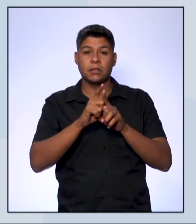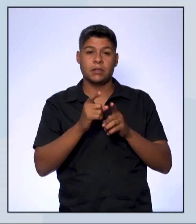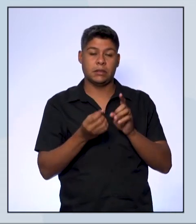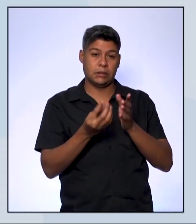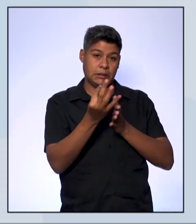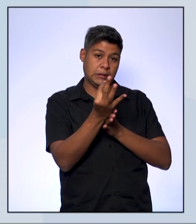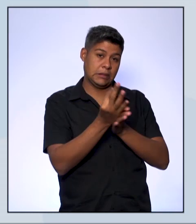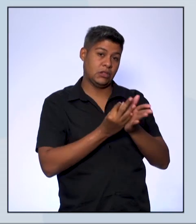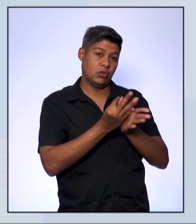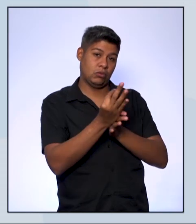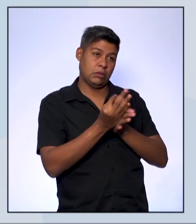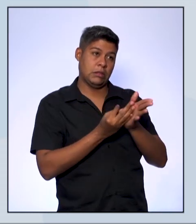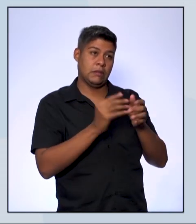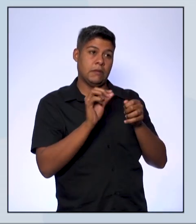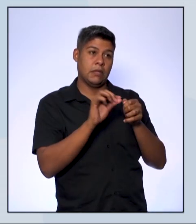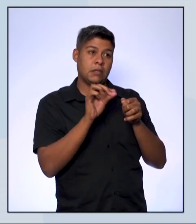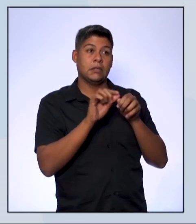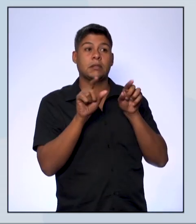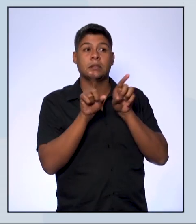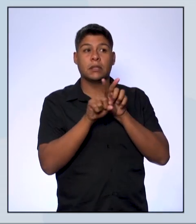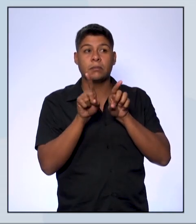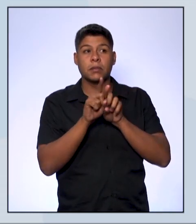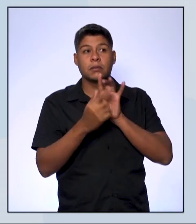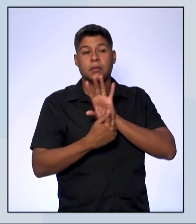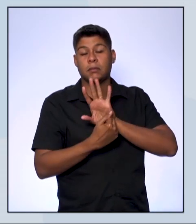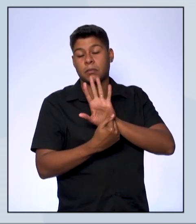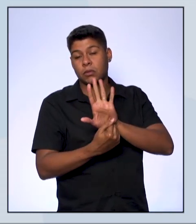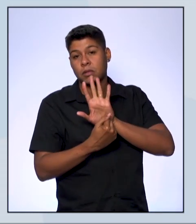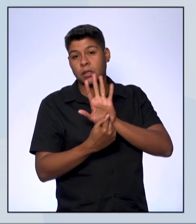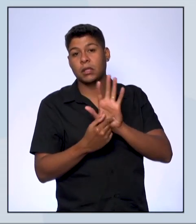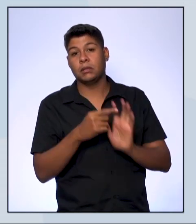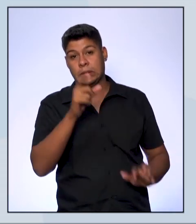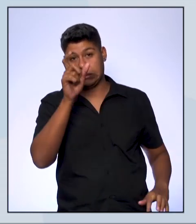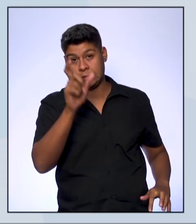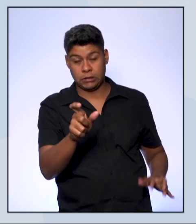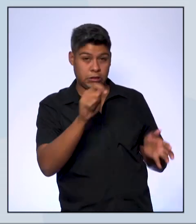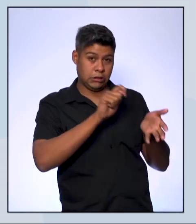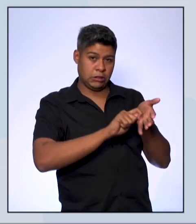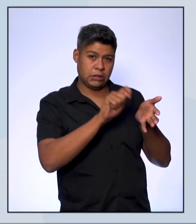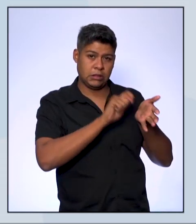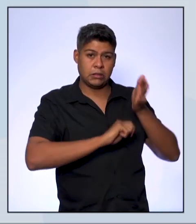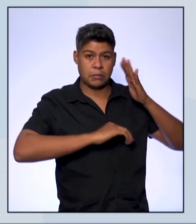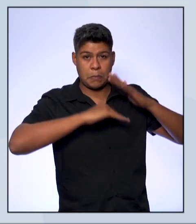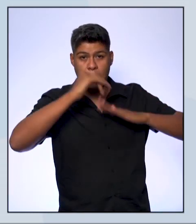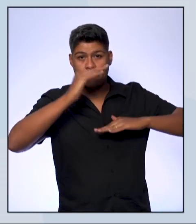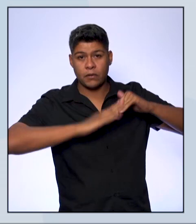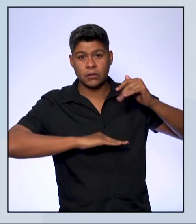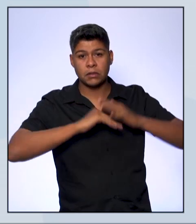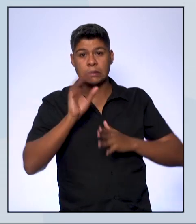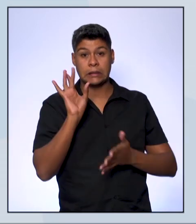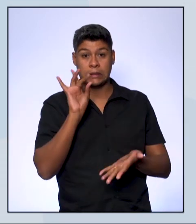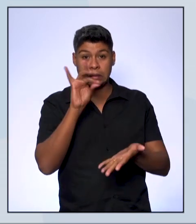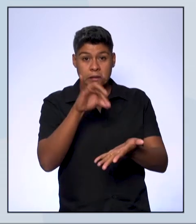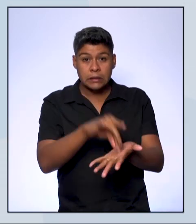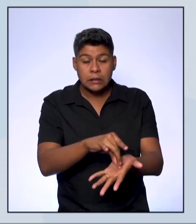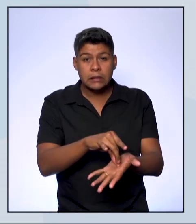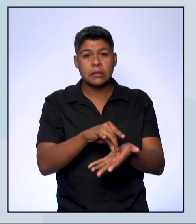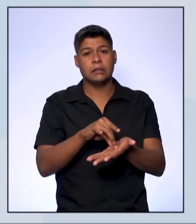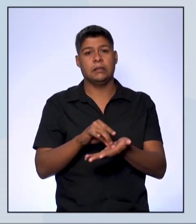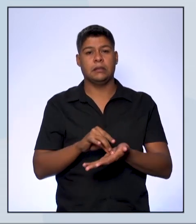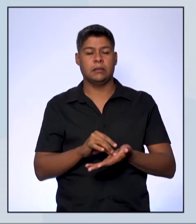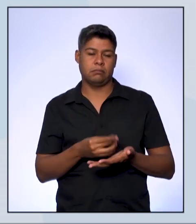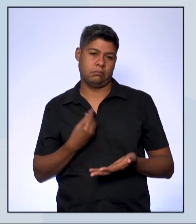produzimos textos né além de indicar quando você é um escritor originalidade tá